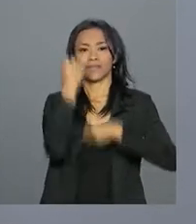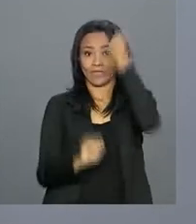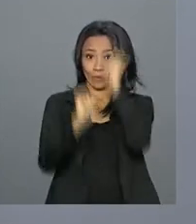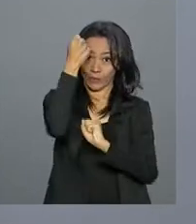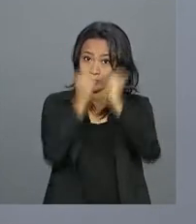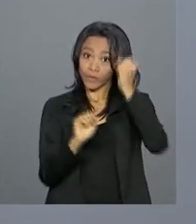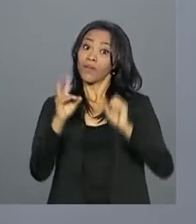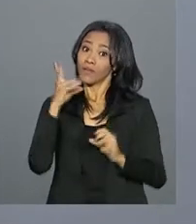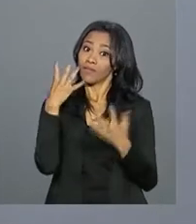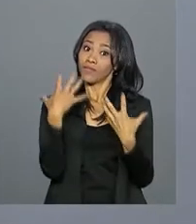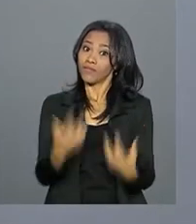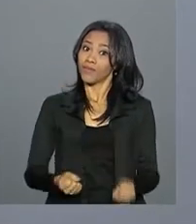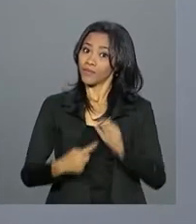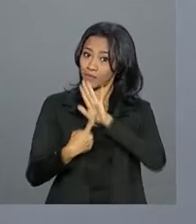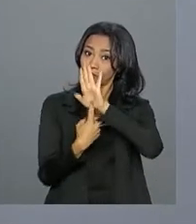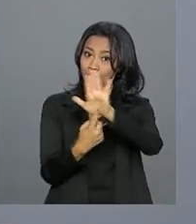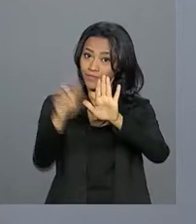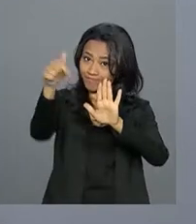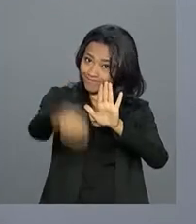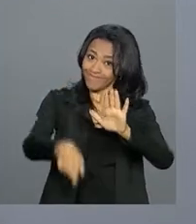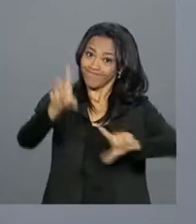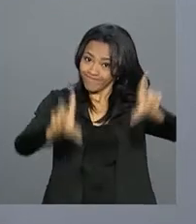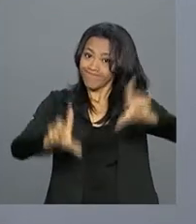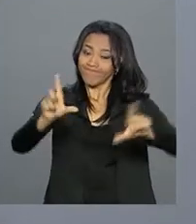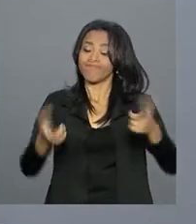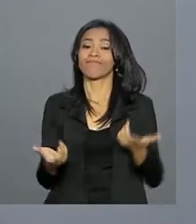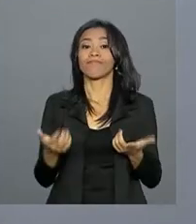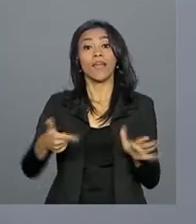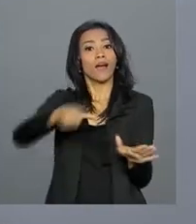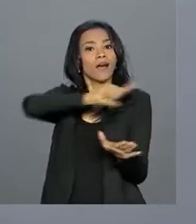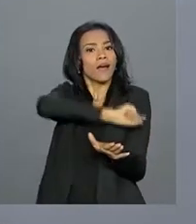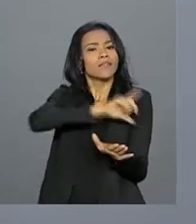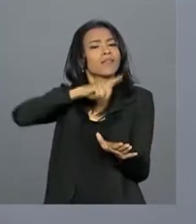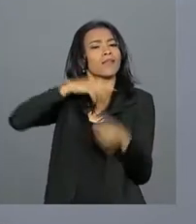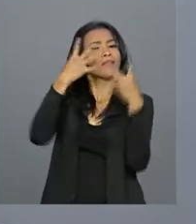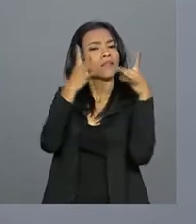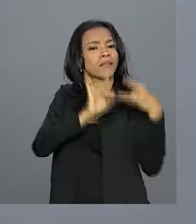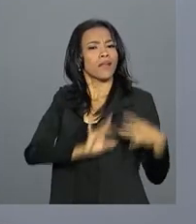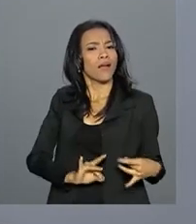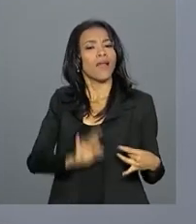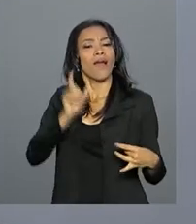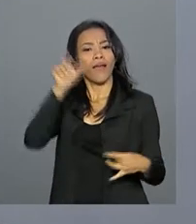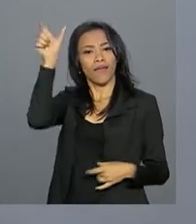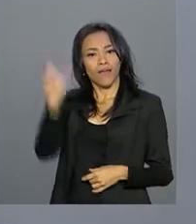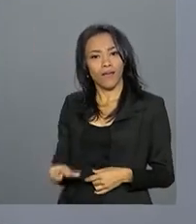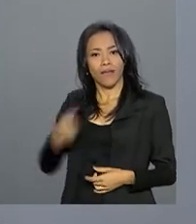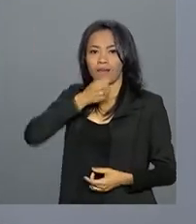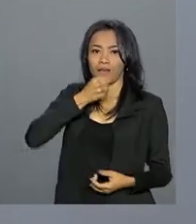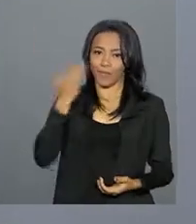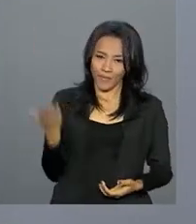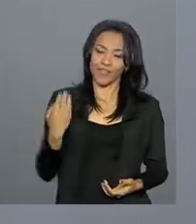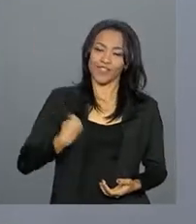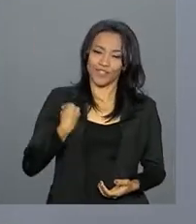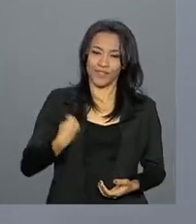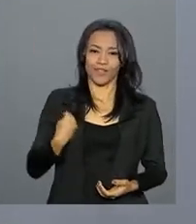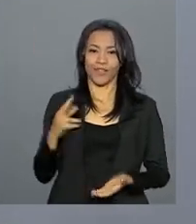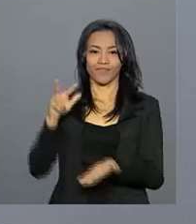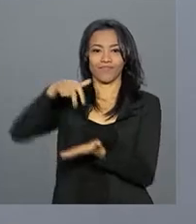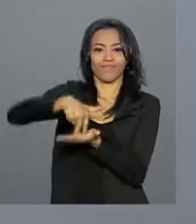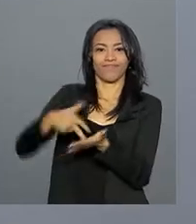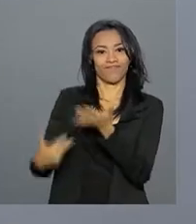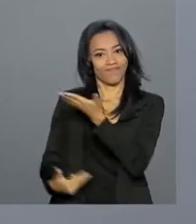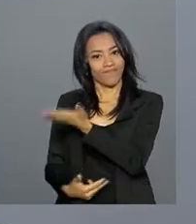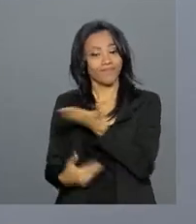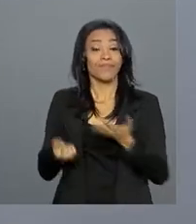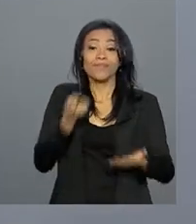transmitir a abertura do encontro ao vivo antes disso que tem outros detalhes a repórter márcia fernandes que já está lá olá